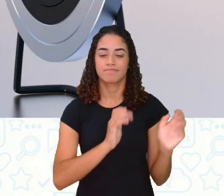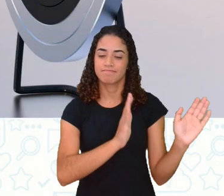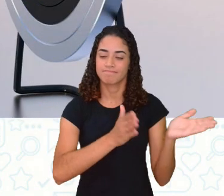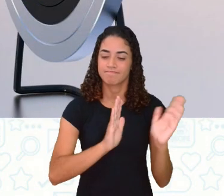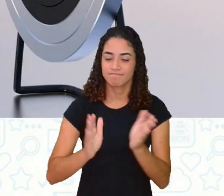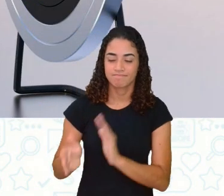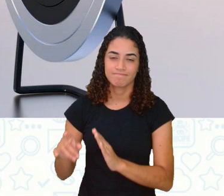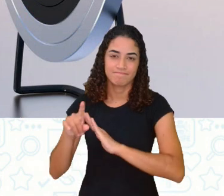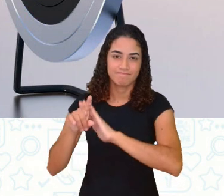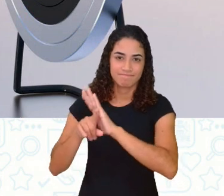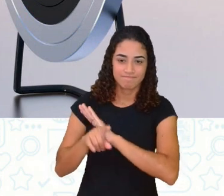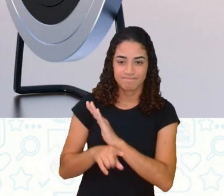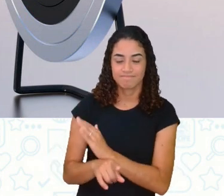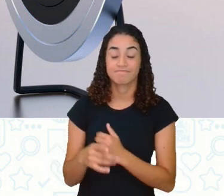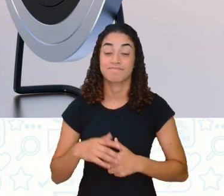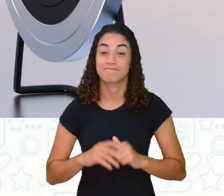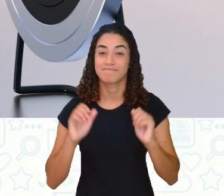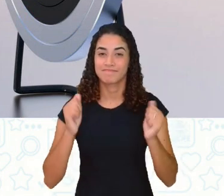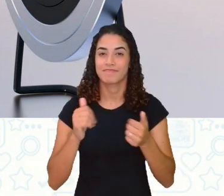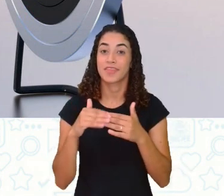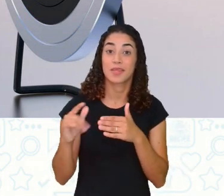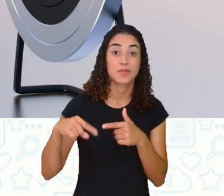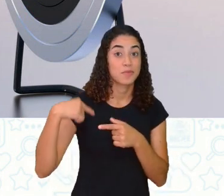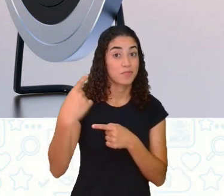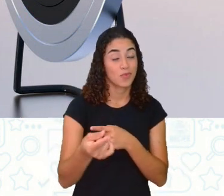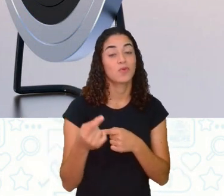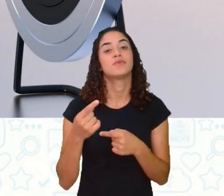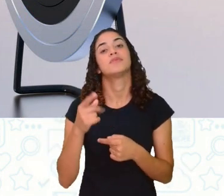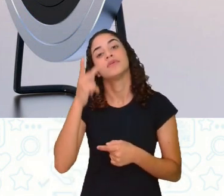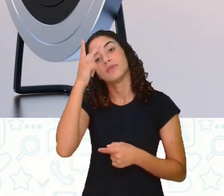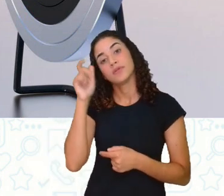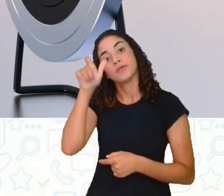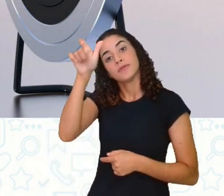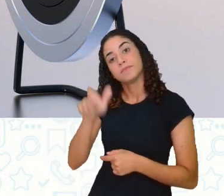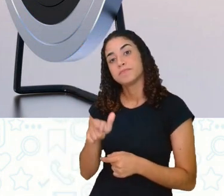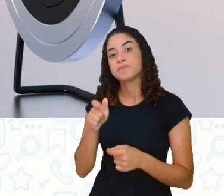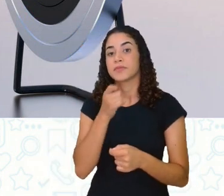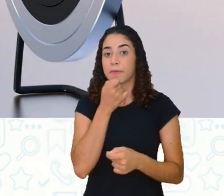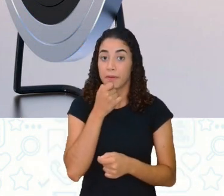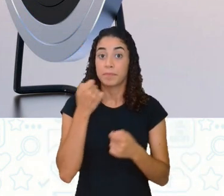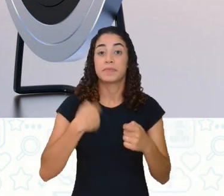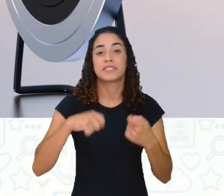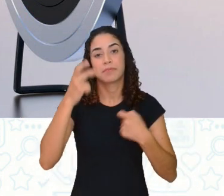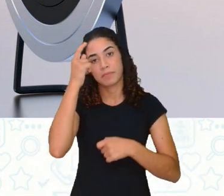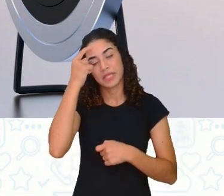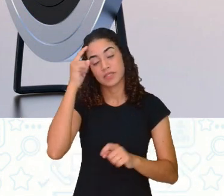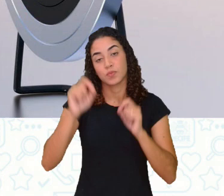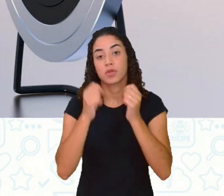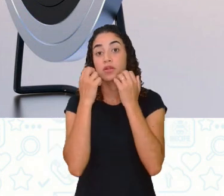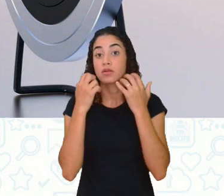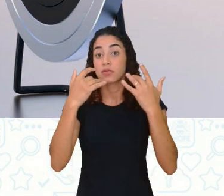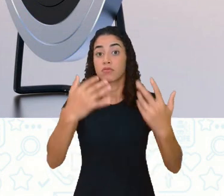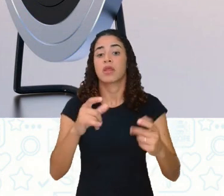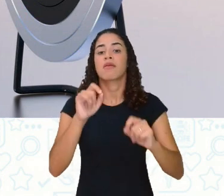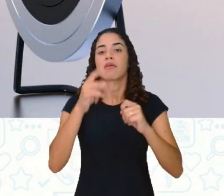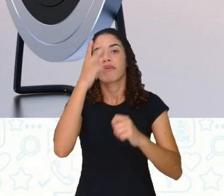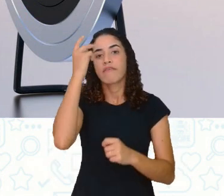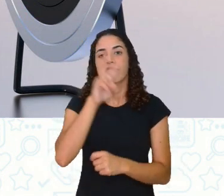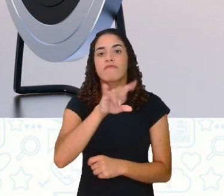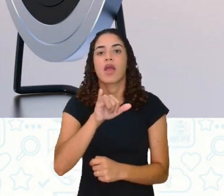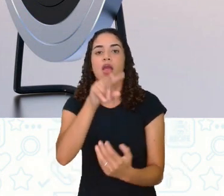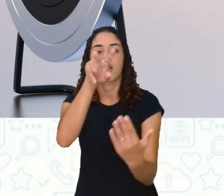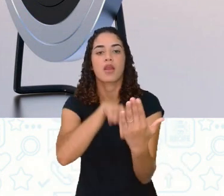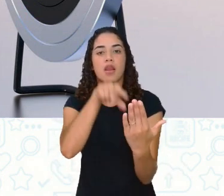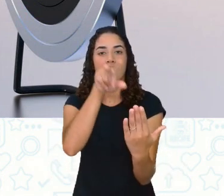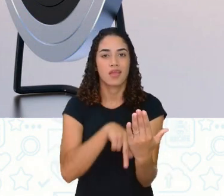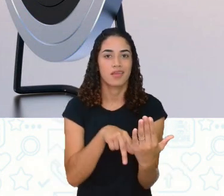aí de pesquisa e investigação. Em seguida, o jornalista ou redator precisa pensar no público-alvo, ou seja, em quem lerá a notícia.